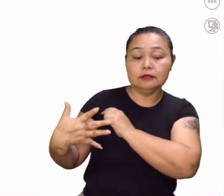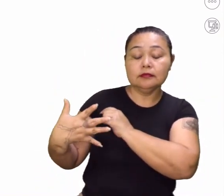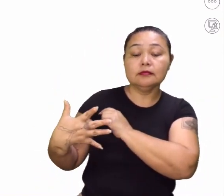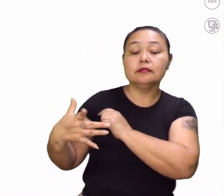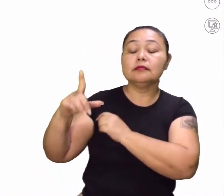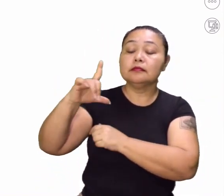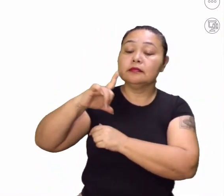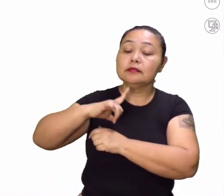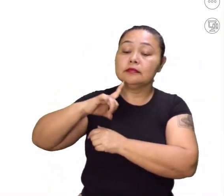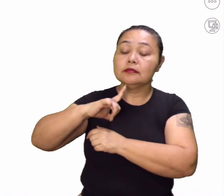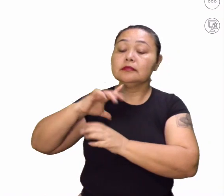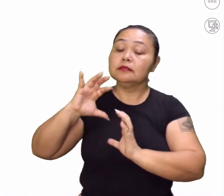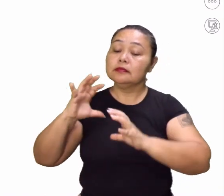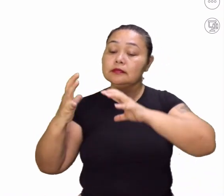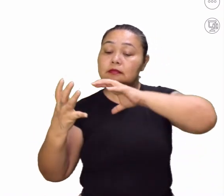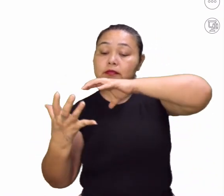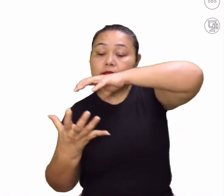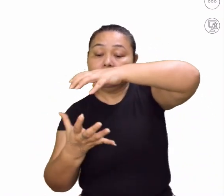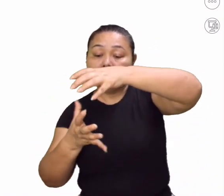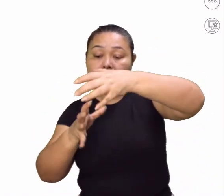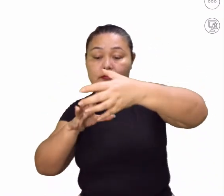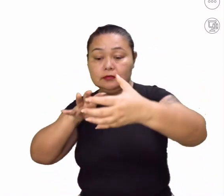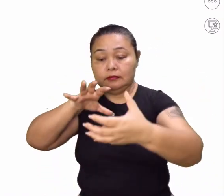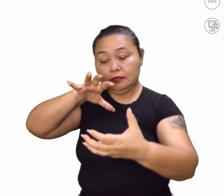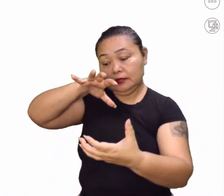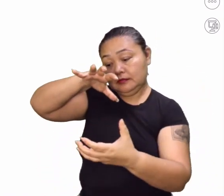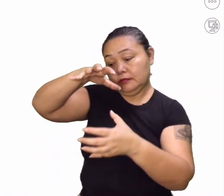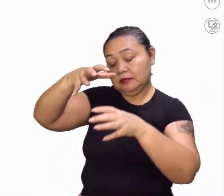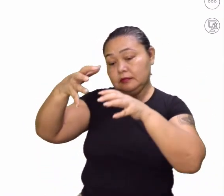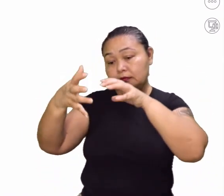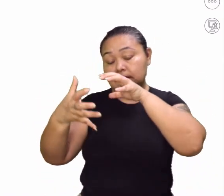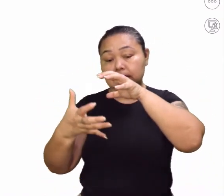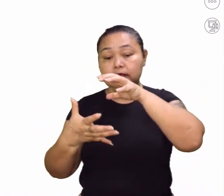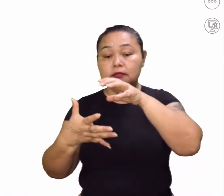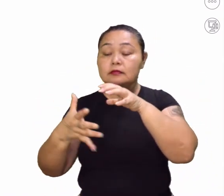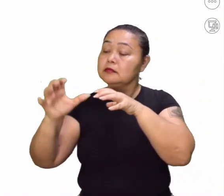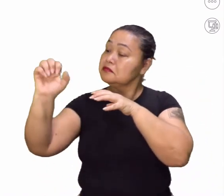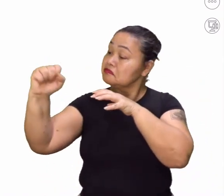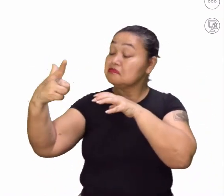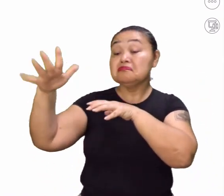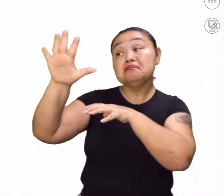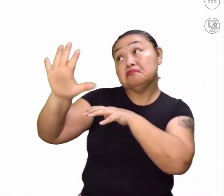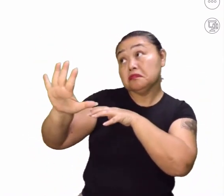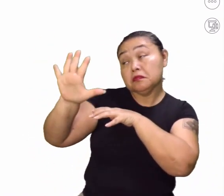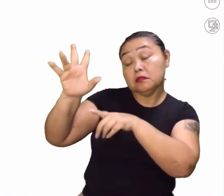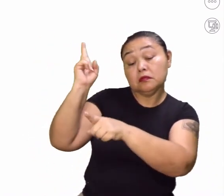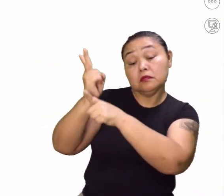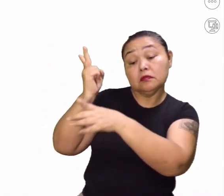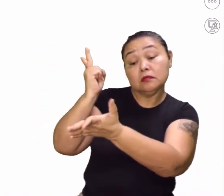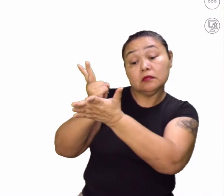Isso. Que é a Terra que está girando em volta do seu próprio eixo. O Sol continua no mesmo lugar.